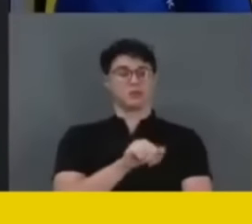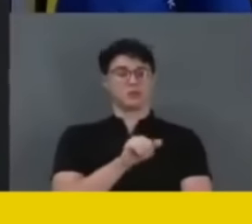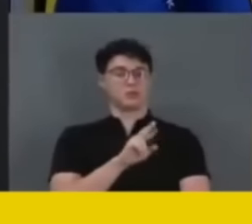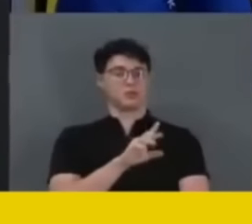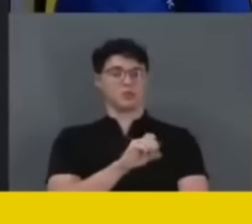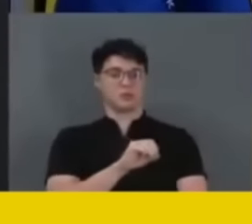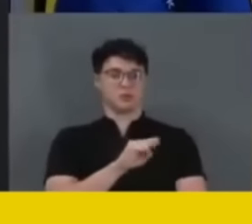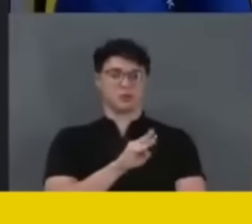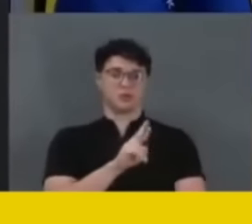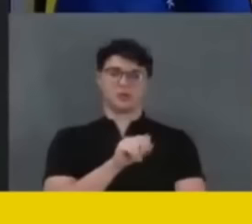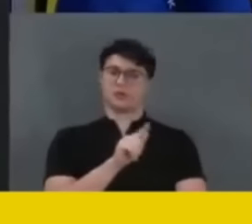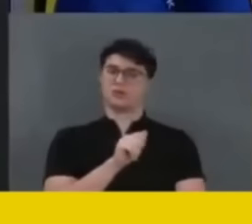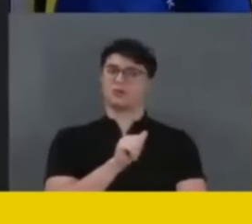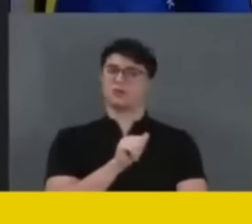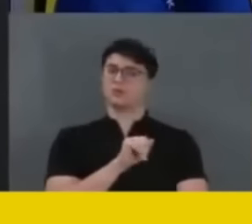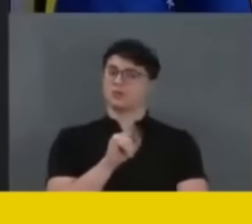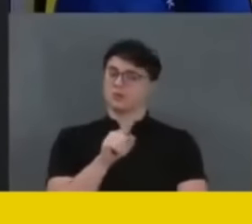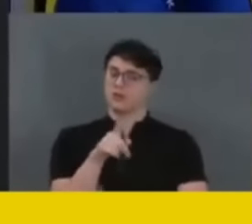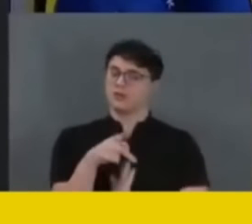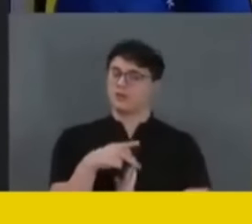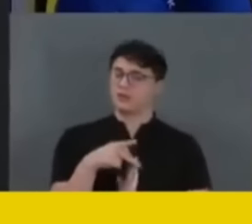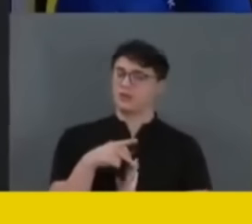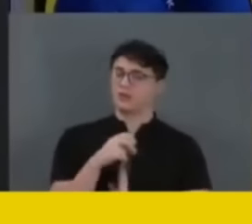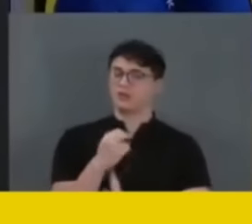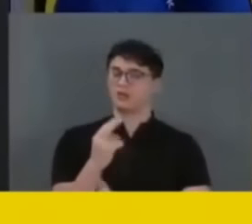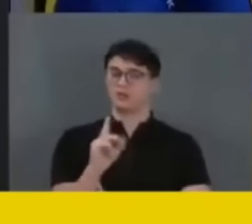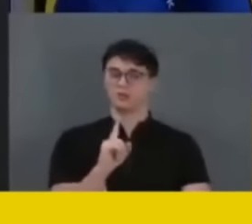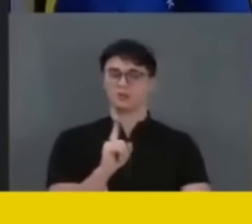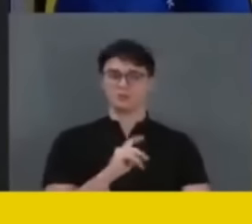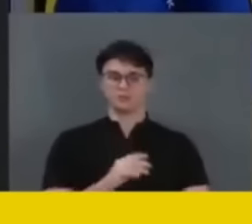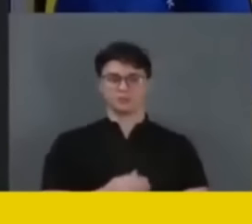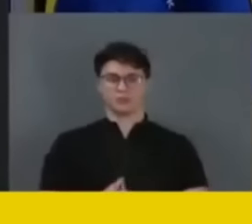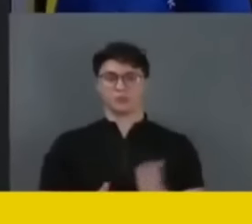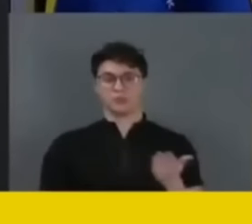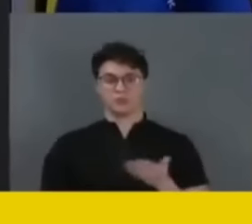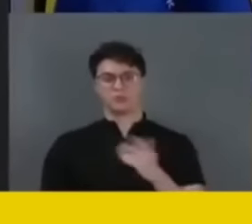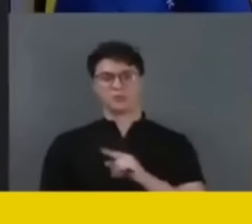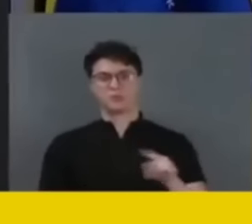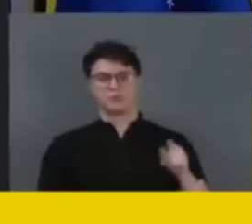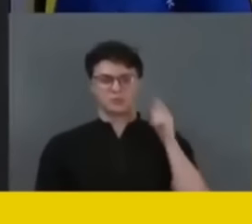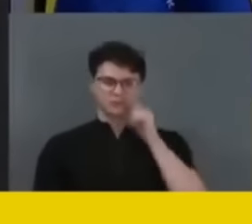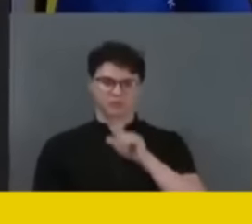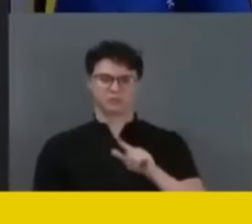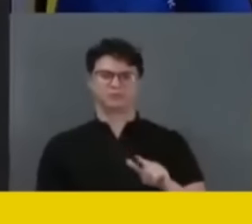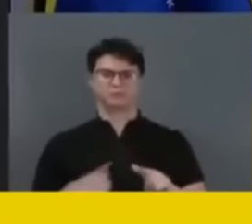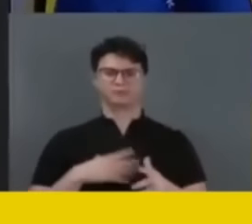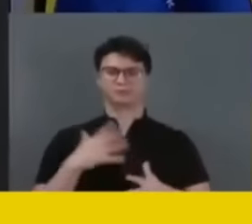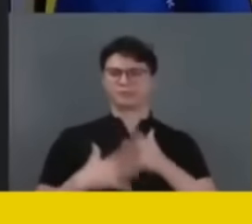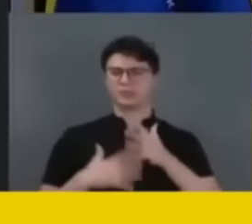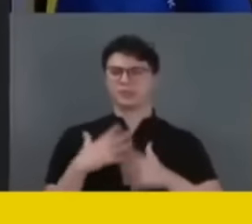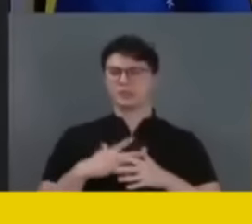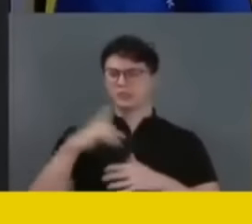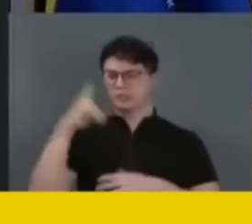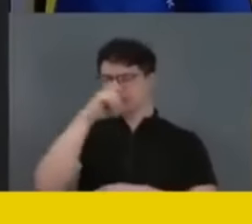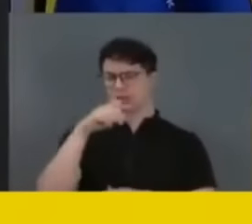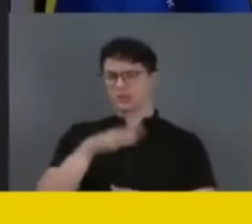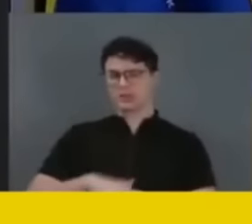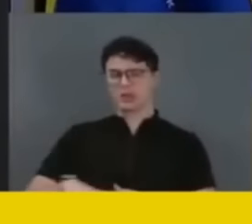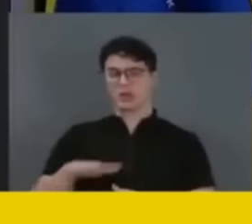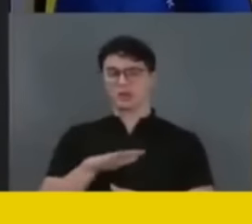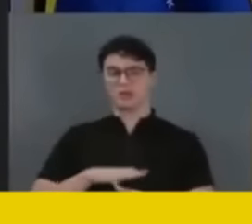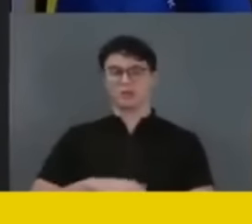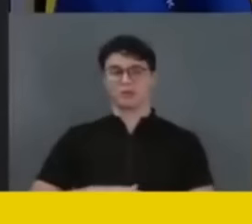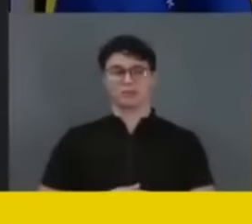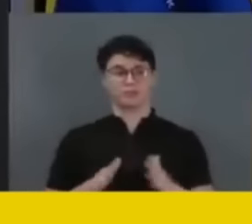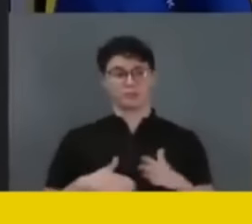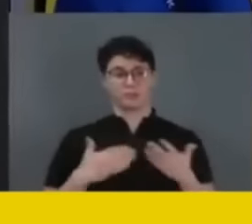estivesse aqui, se isso é verdade ou não. Você hoje já encontra uma dificuldade muito grande em áreas ribeirinhas.